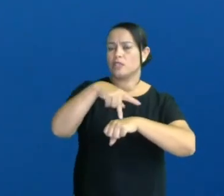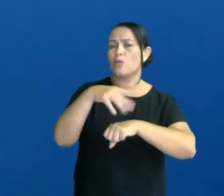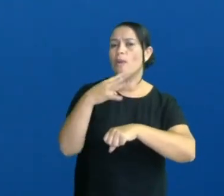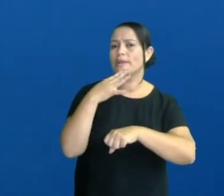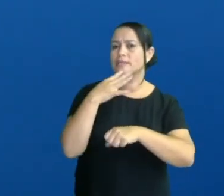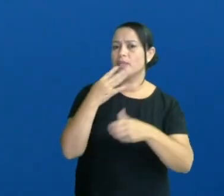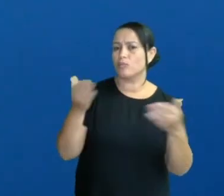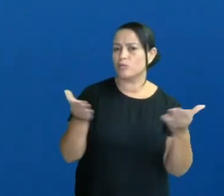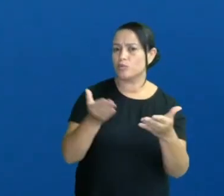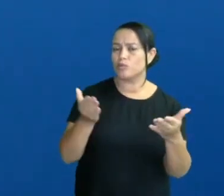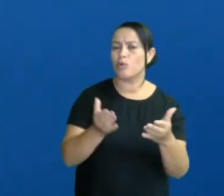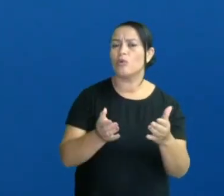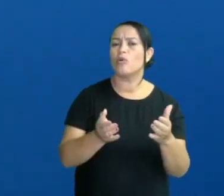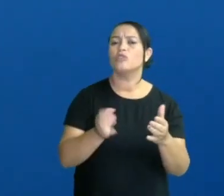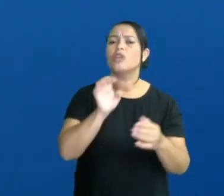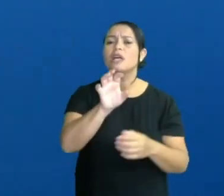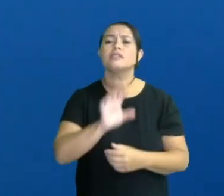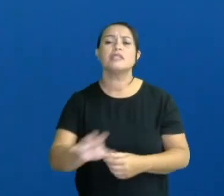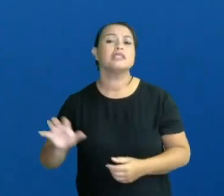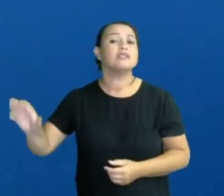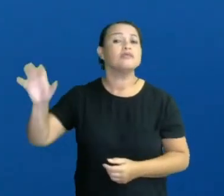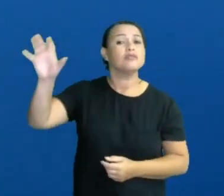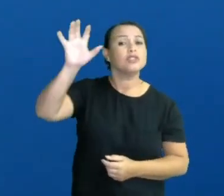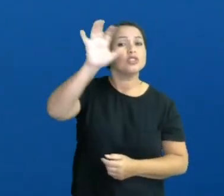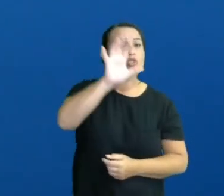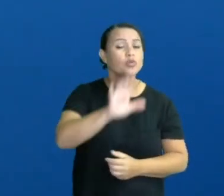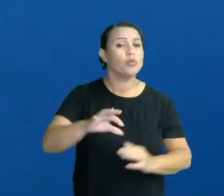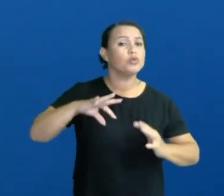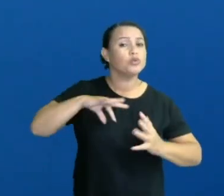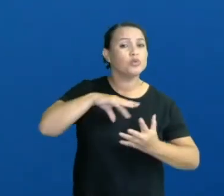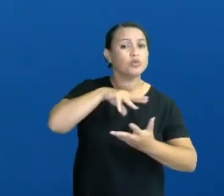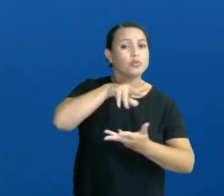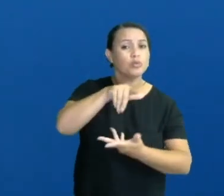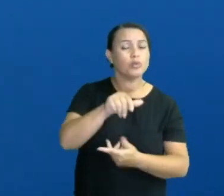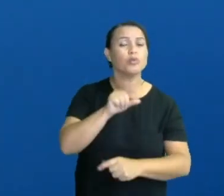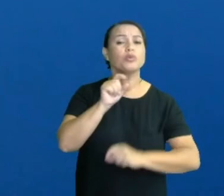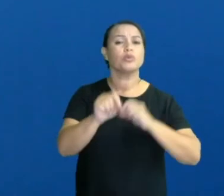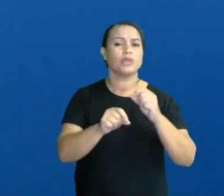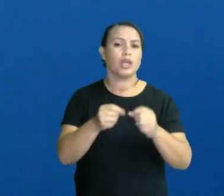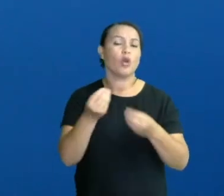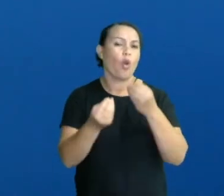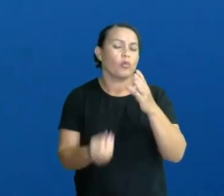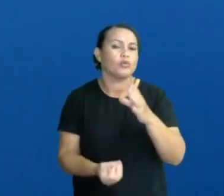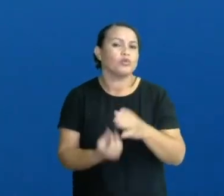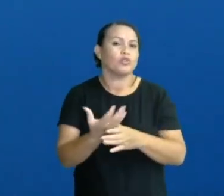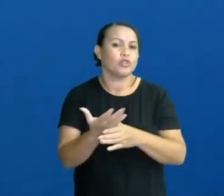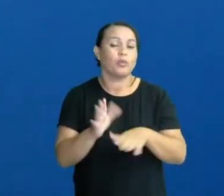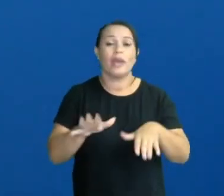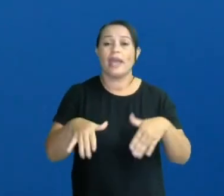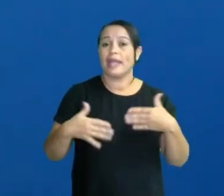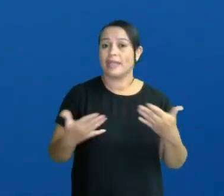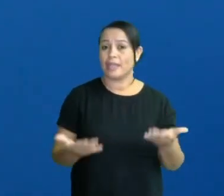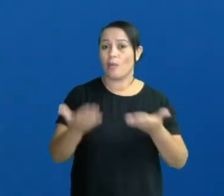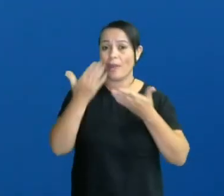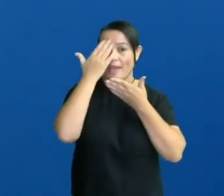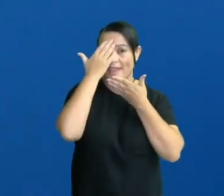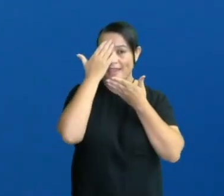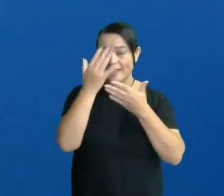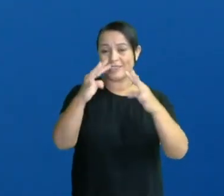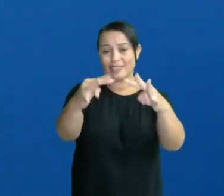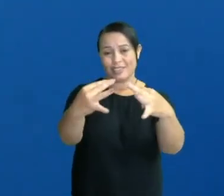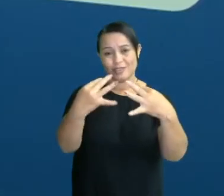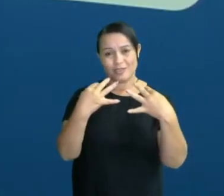conhecemos hoje, essas divisões territoriais foram fundadas. Então, agradeço a